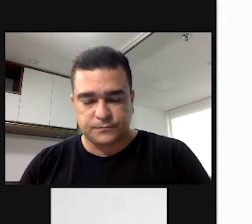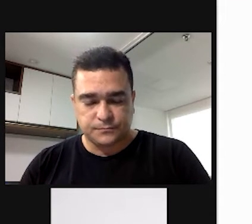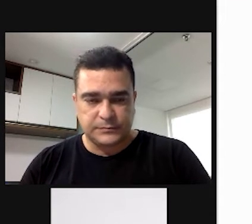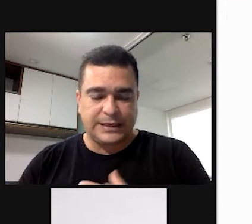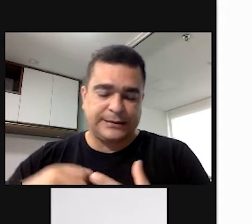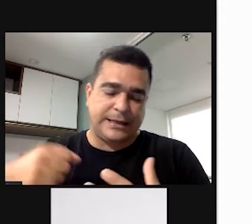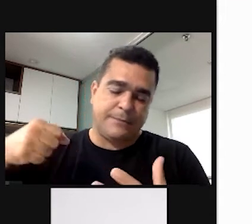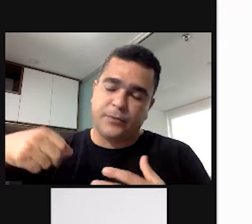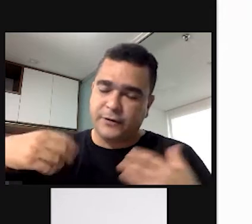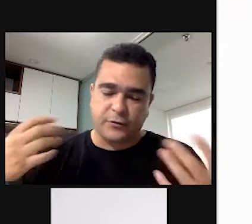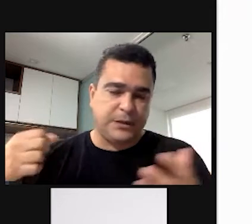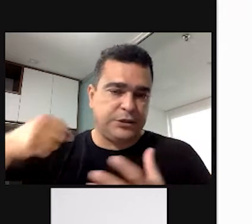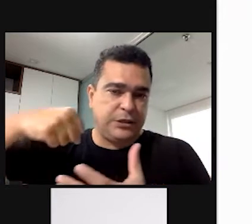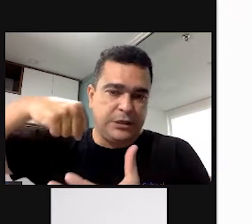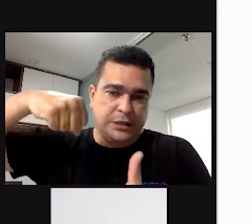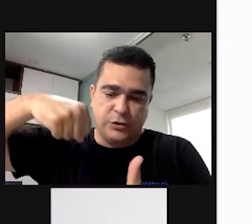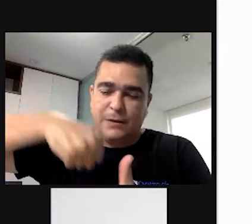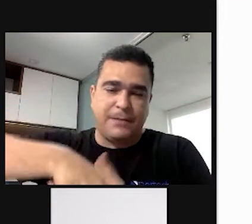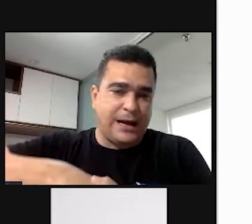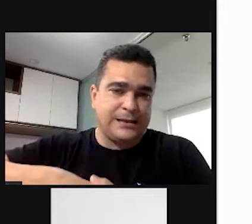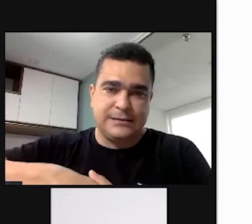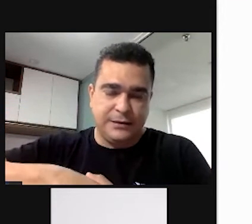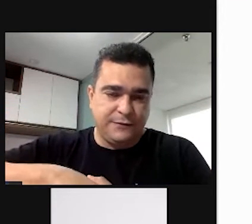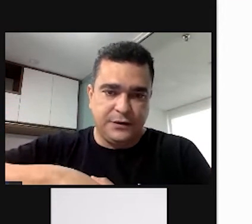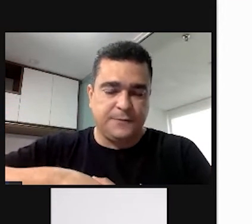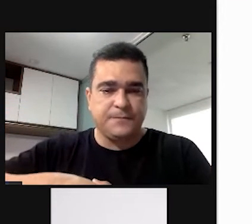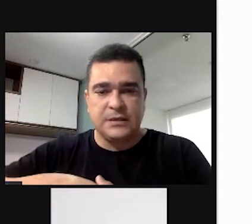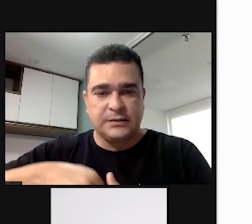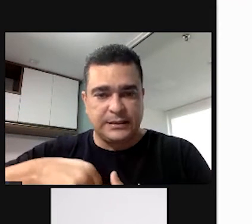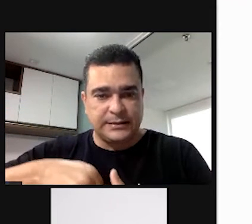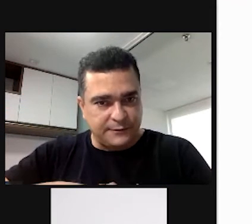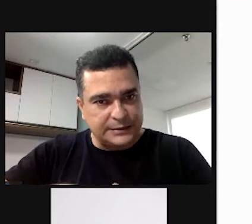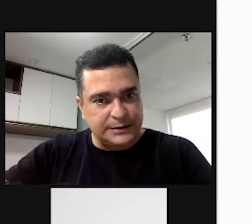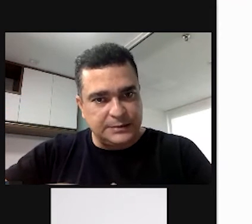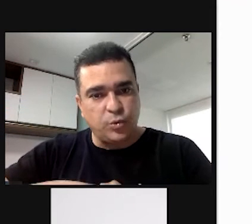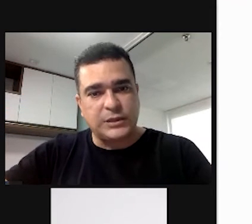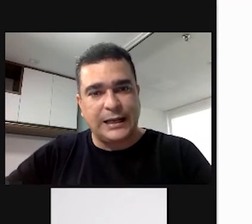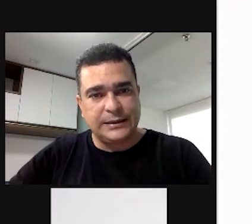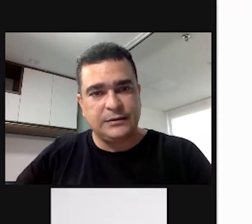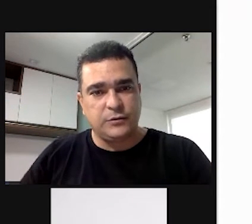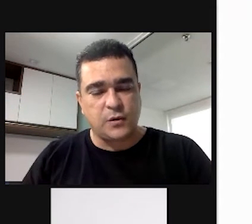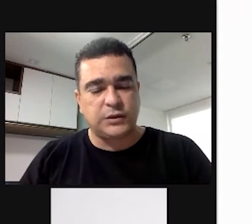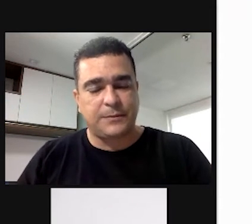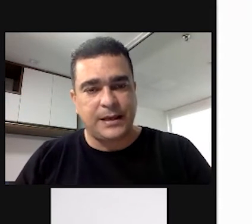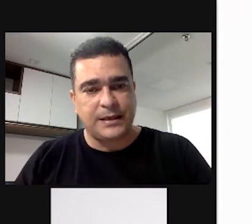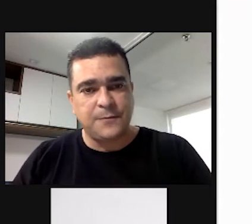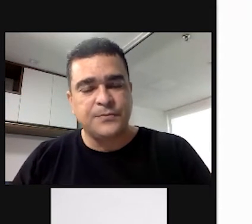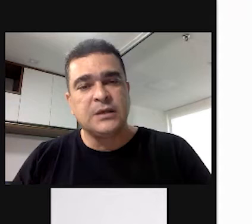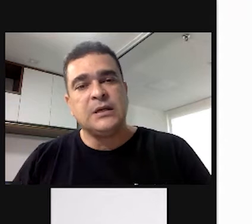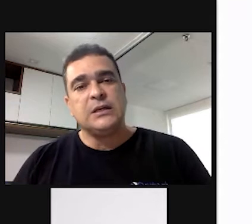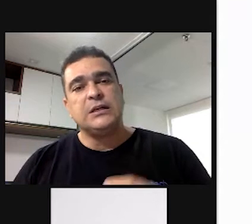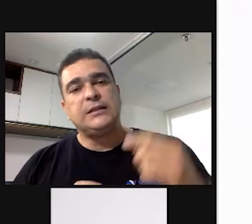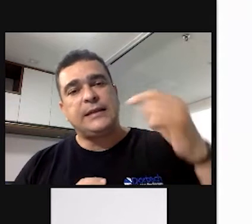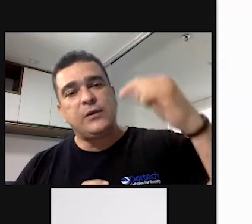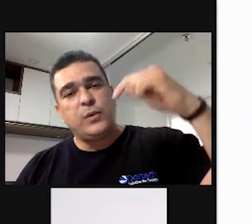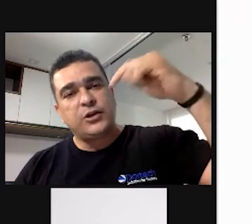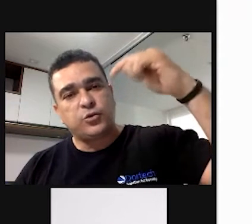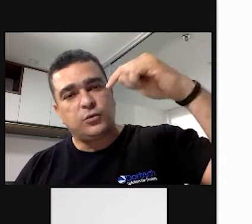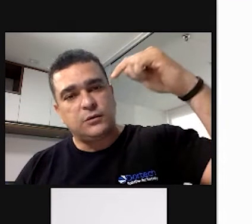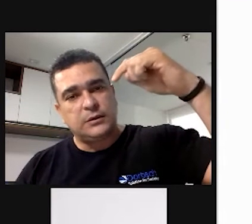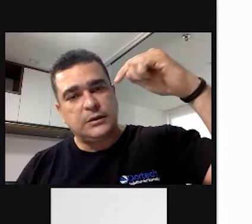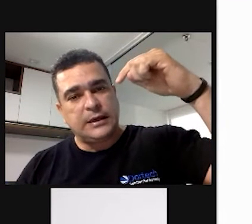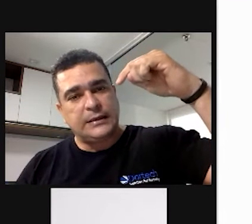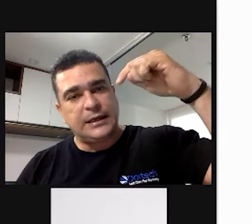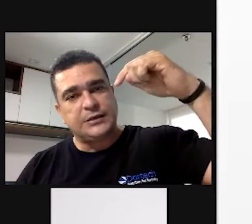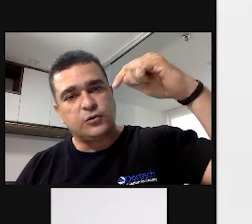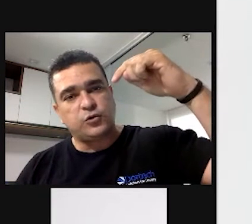função dela tá provavelmente em uma base, enfim, está travada ali, montada em uma contrapeça, e tem um